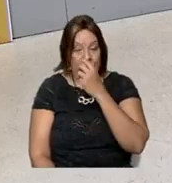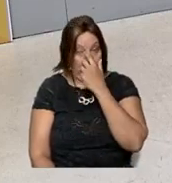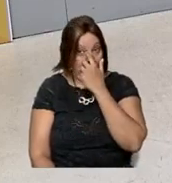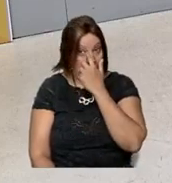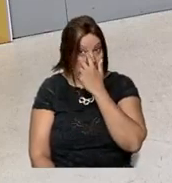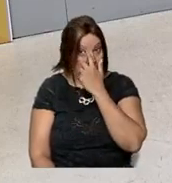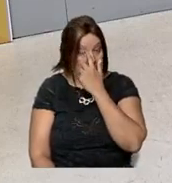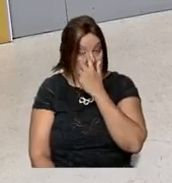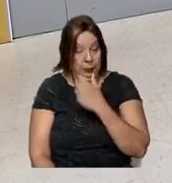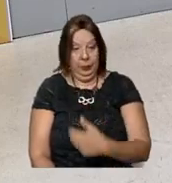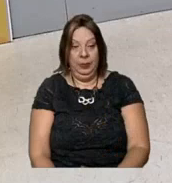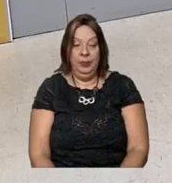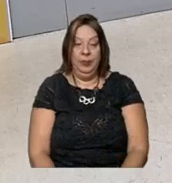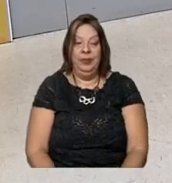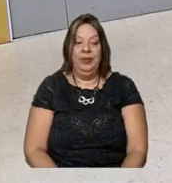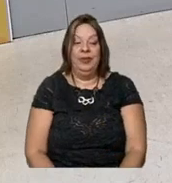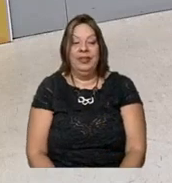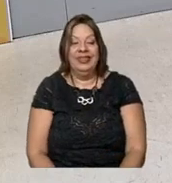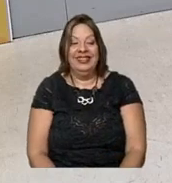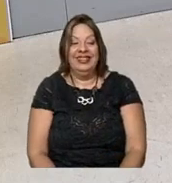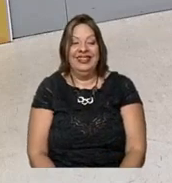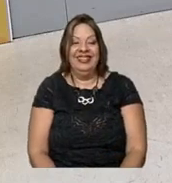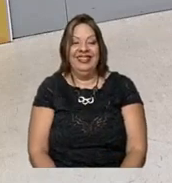participar da festa. 45,